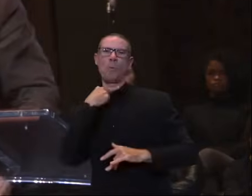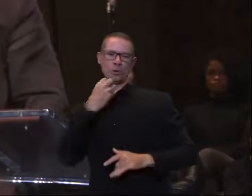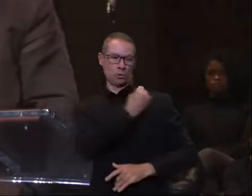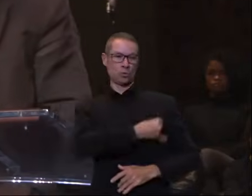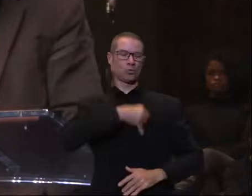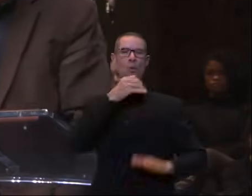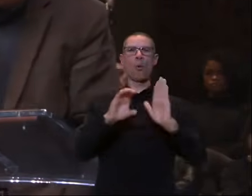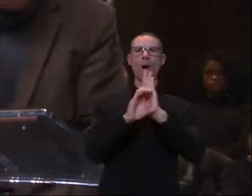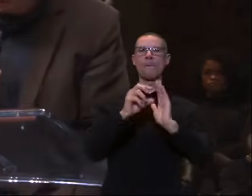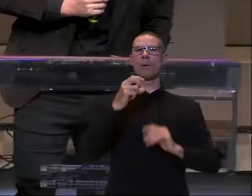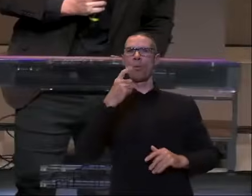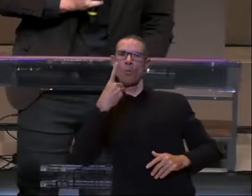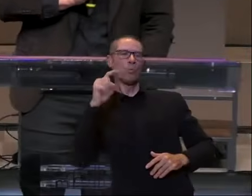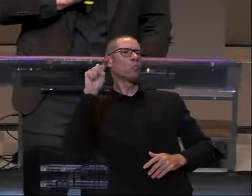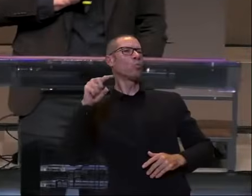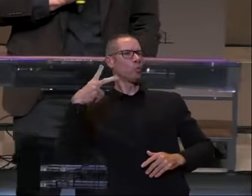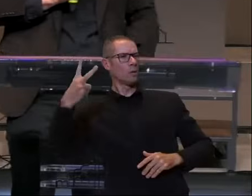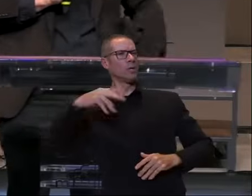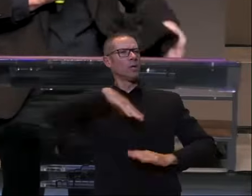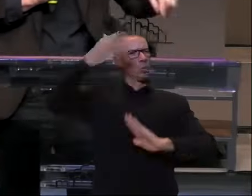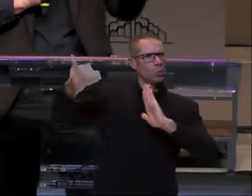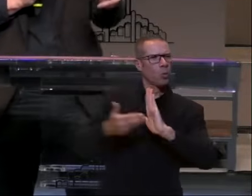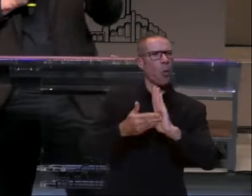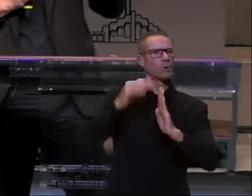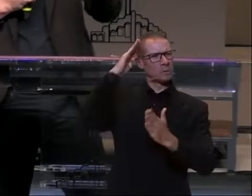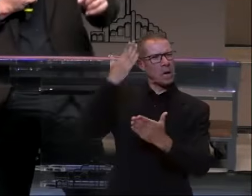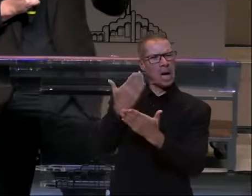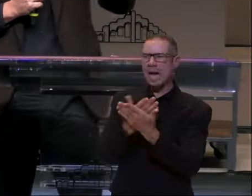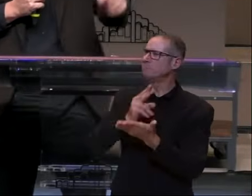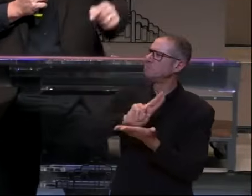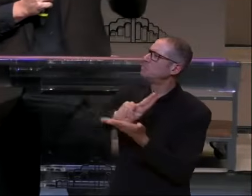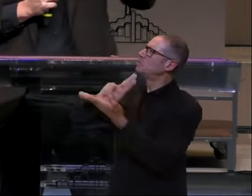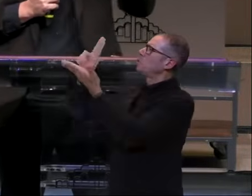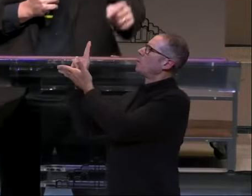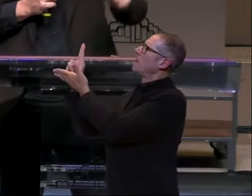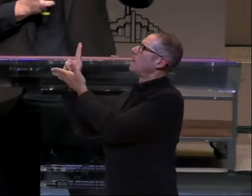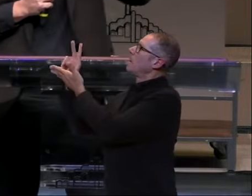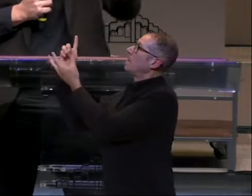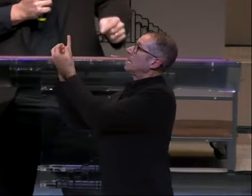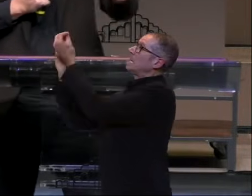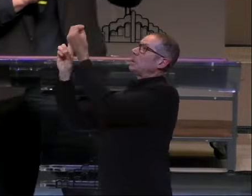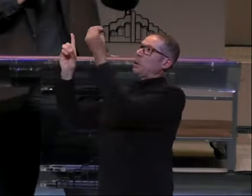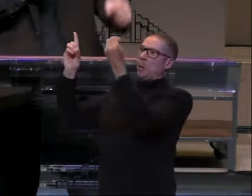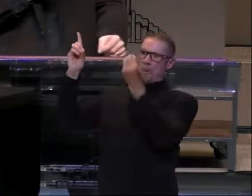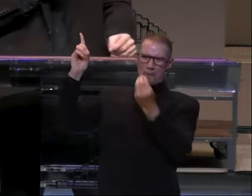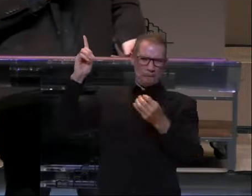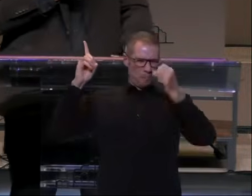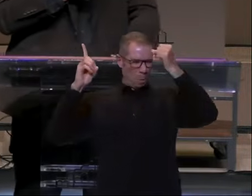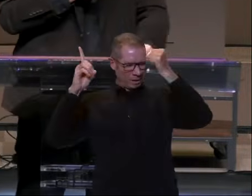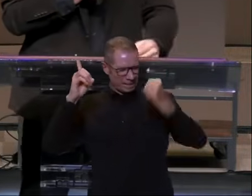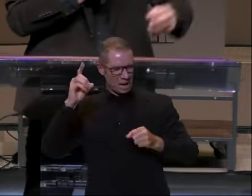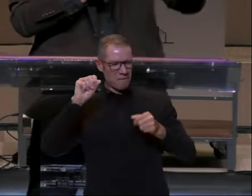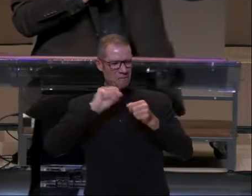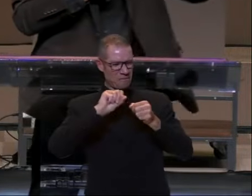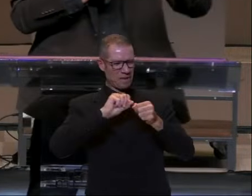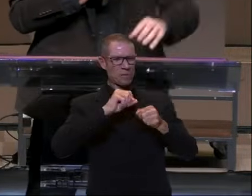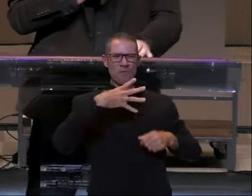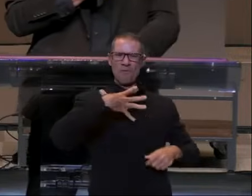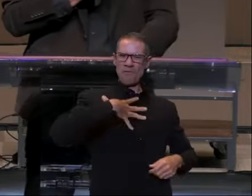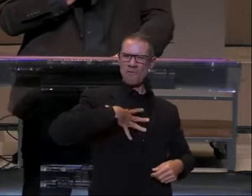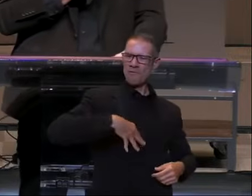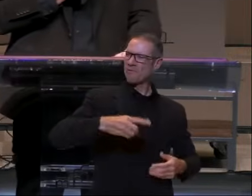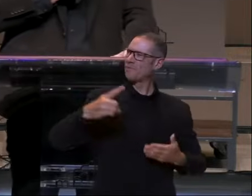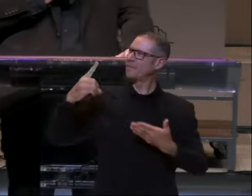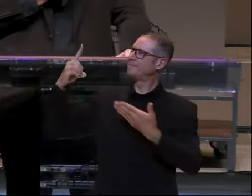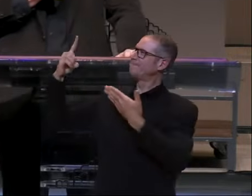1, versículo 12 diz: a todos quantos creram no seu nome, deu-lhes o poder de serem feitos filhos